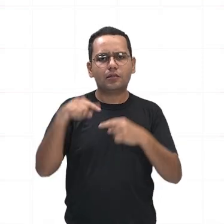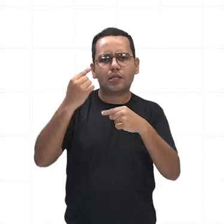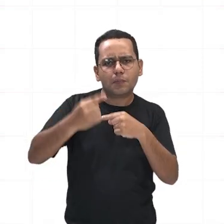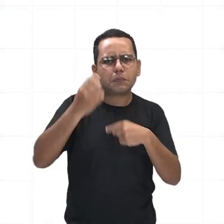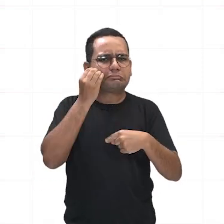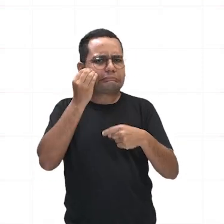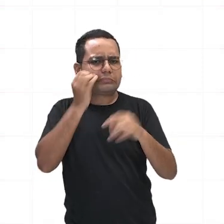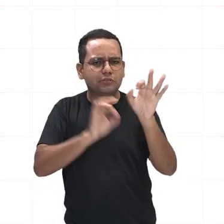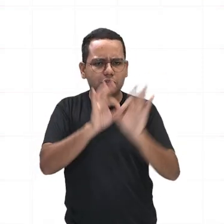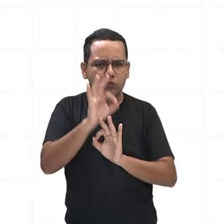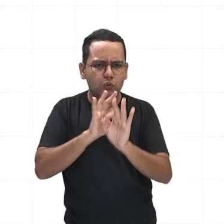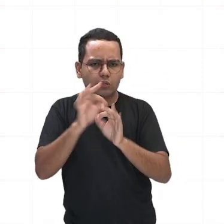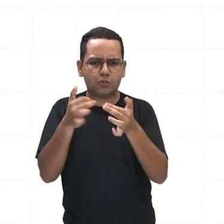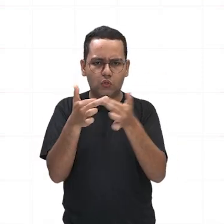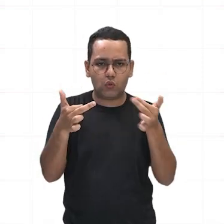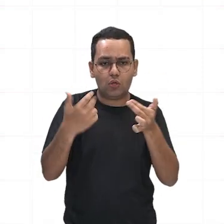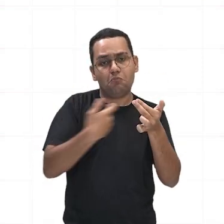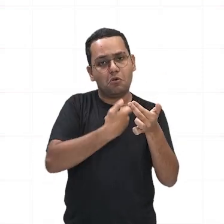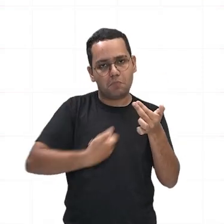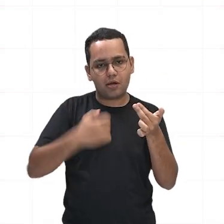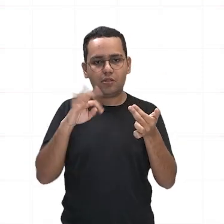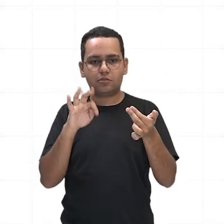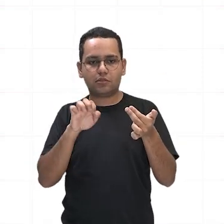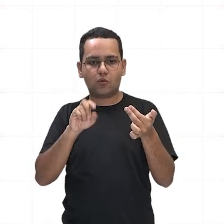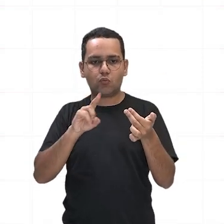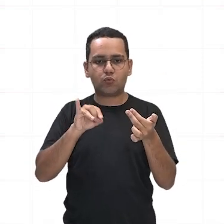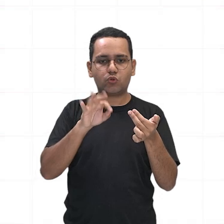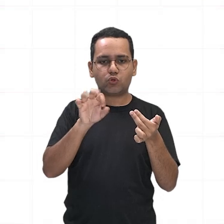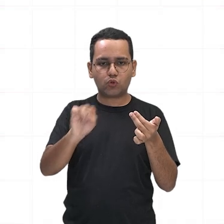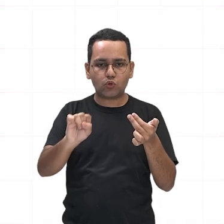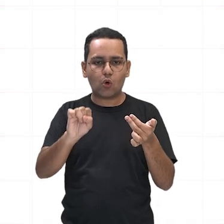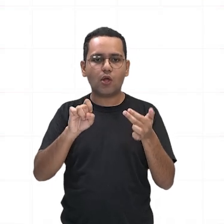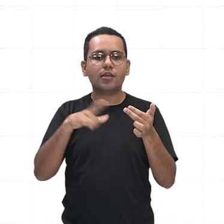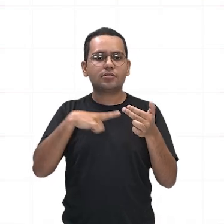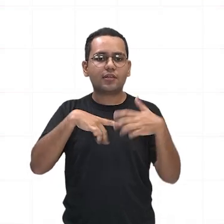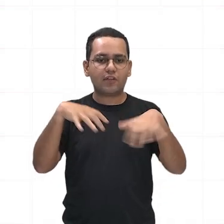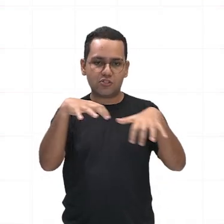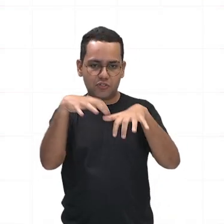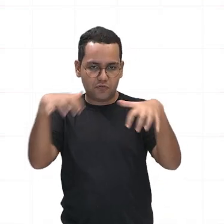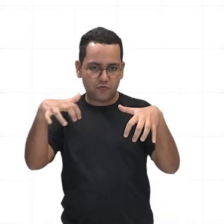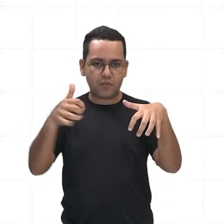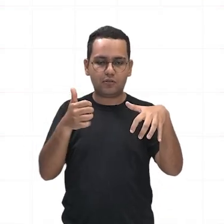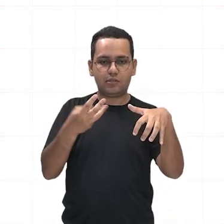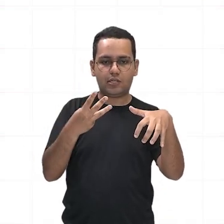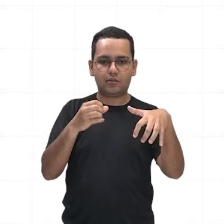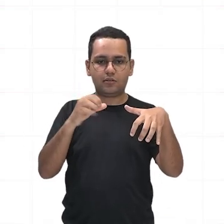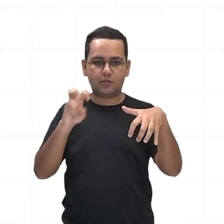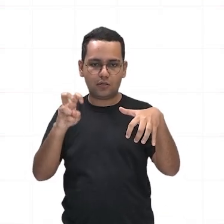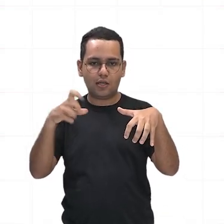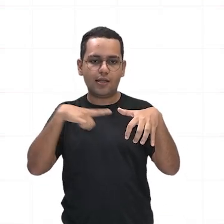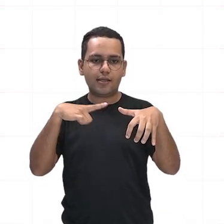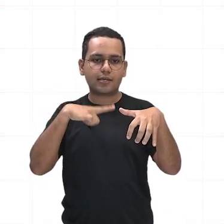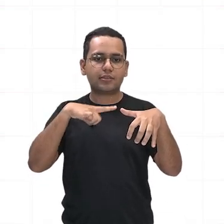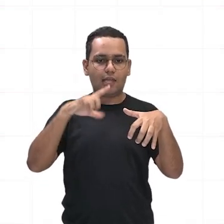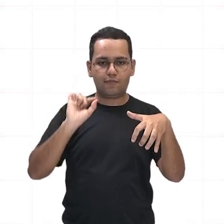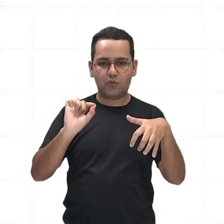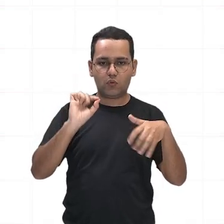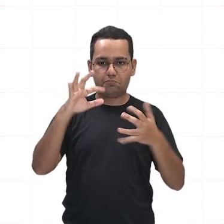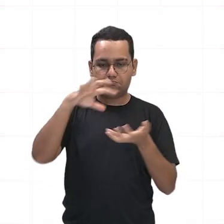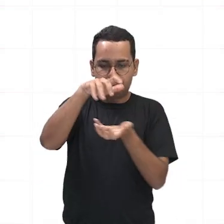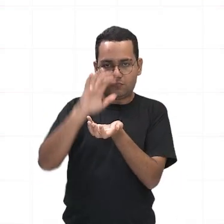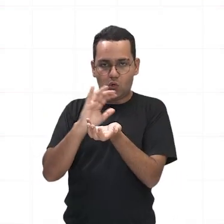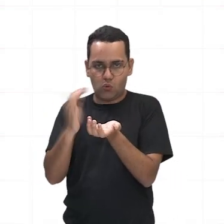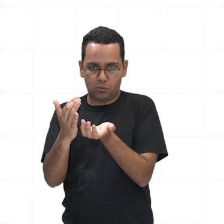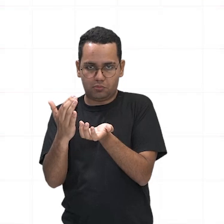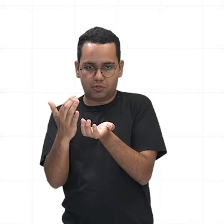imperador Teodósio fez a divisão do Império em 395, criando, então, aí o Império Romano do Ocidente, com sede